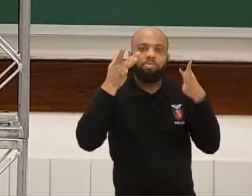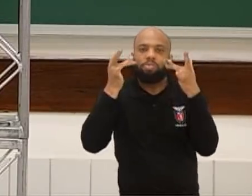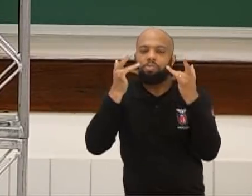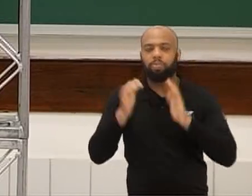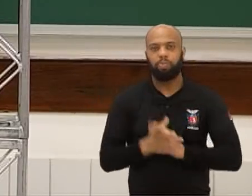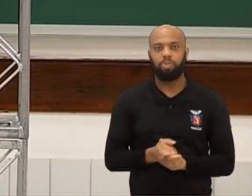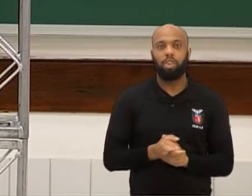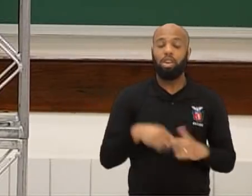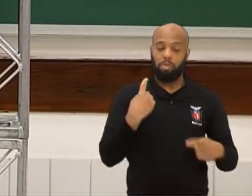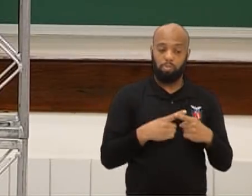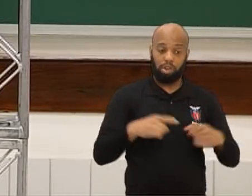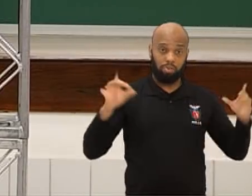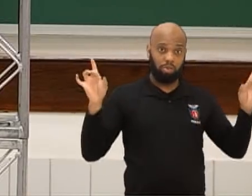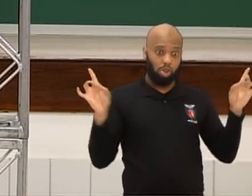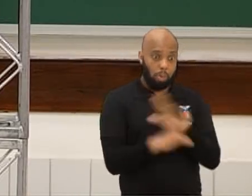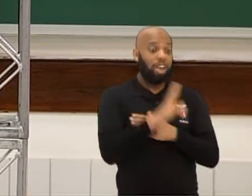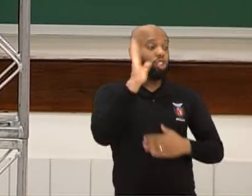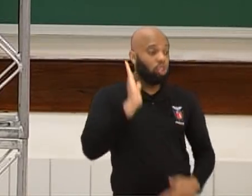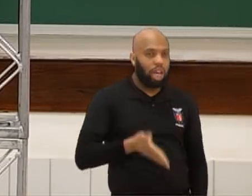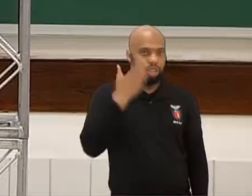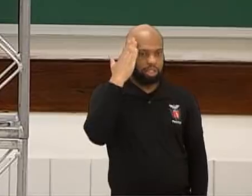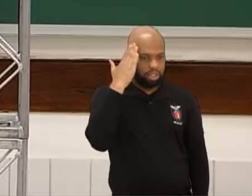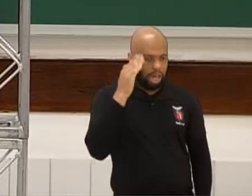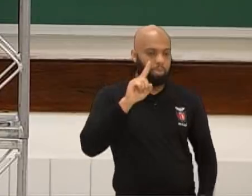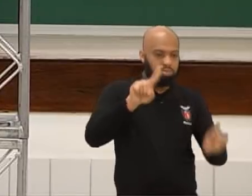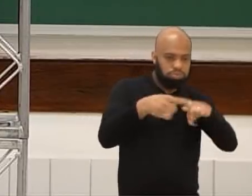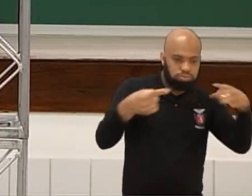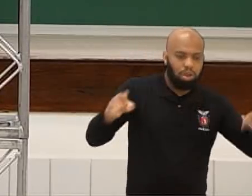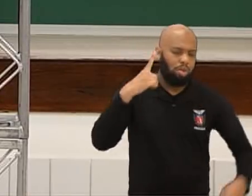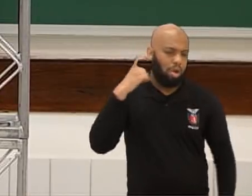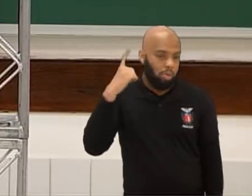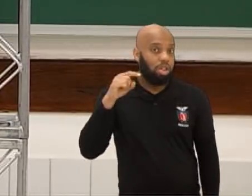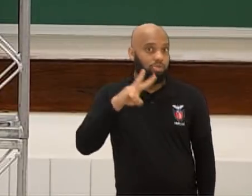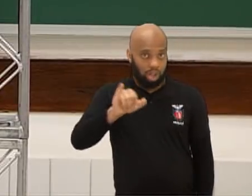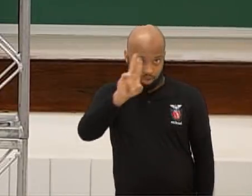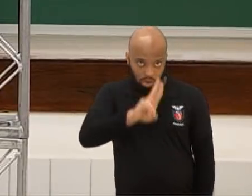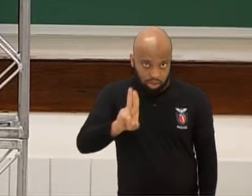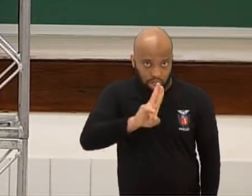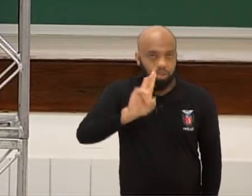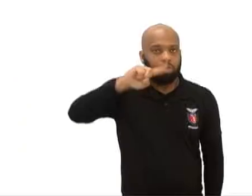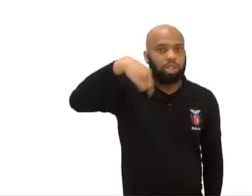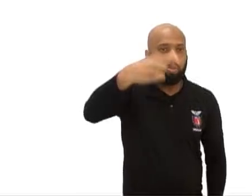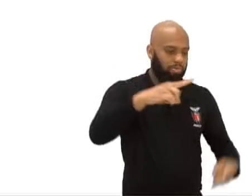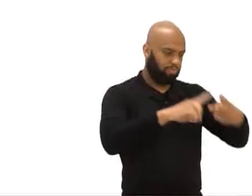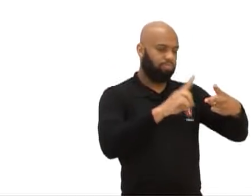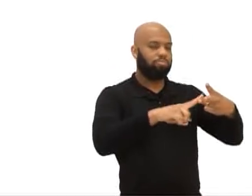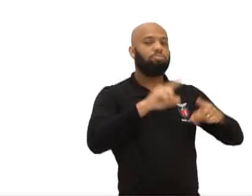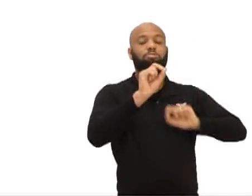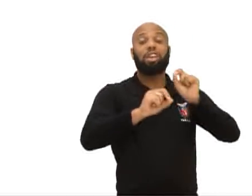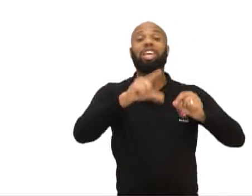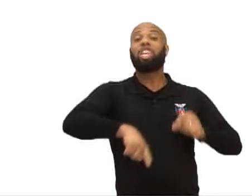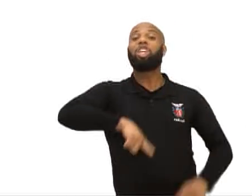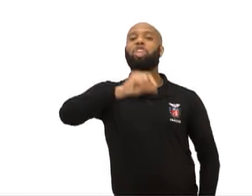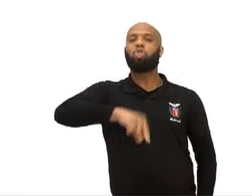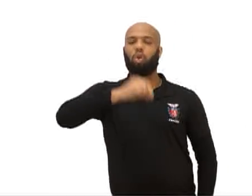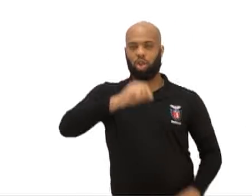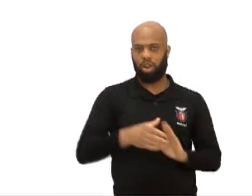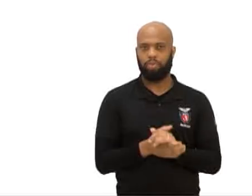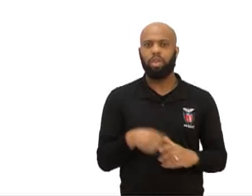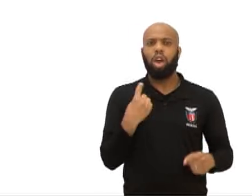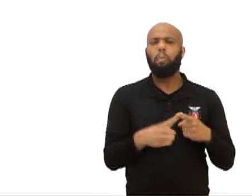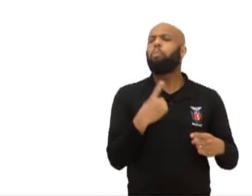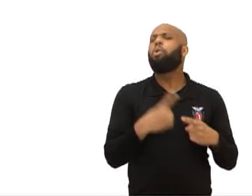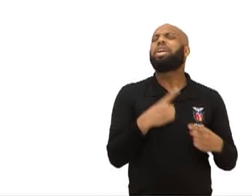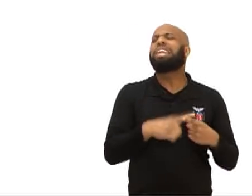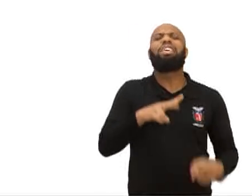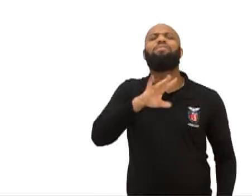dramatúrgica. E aí, depois do levantamento desses sons, vai para a segunda etapa, que é a seleção, considerando o porquê